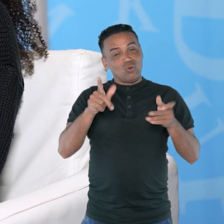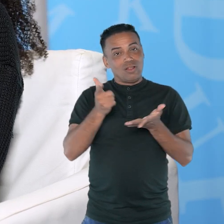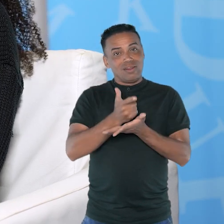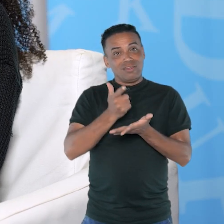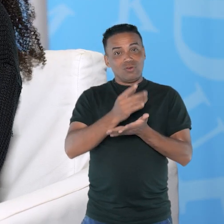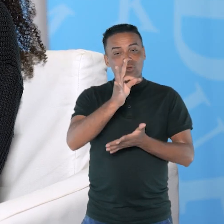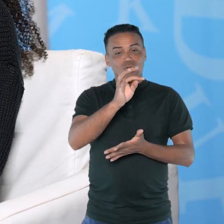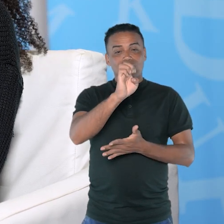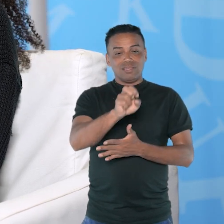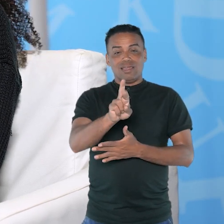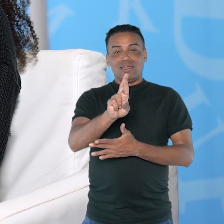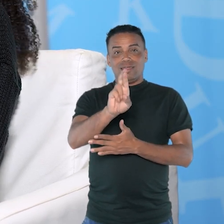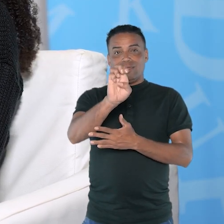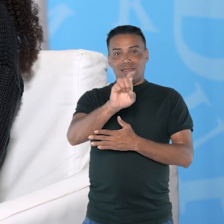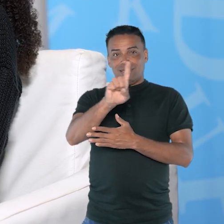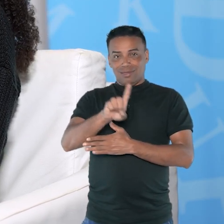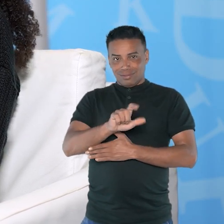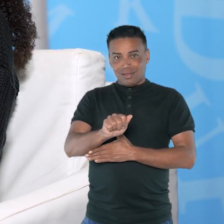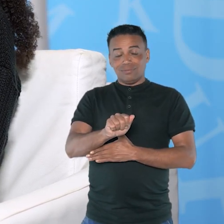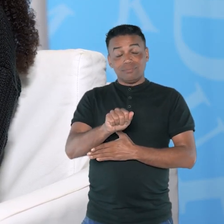chama Tereza, que é uma professora que